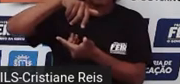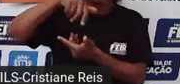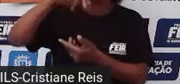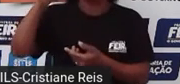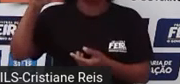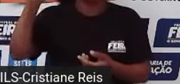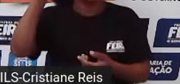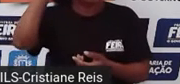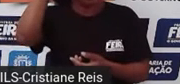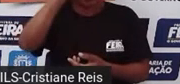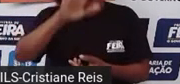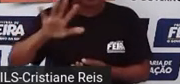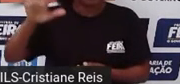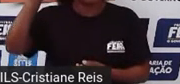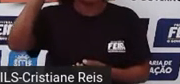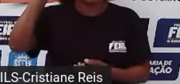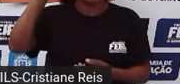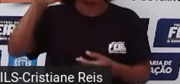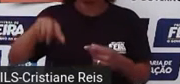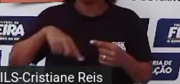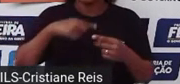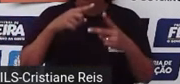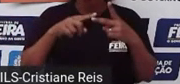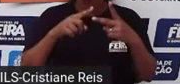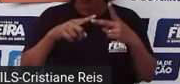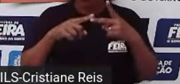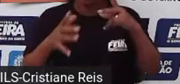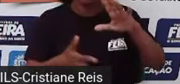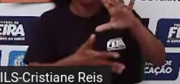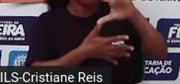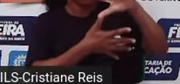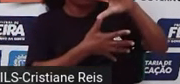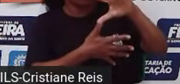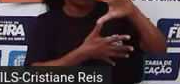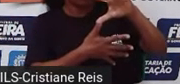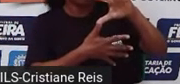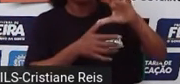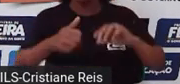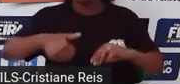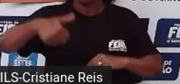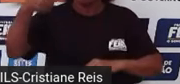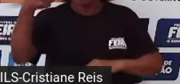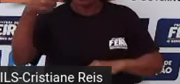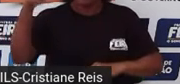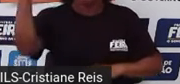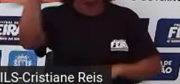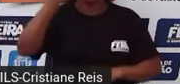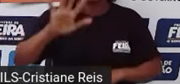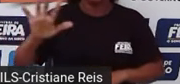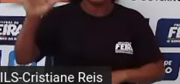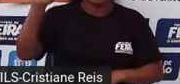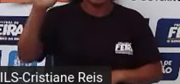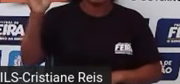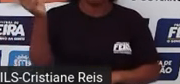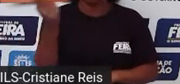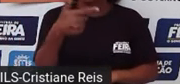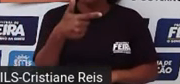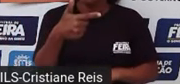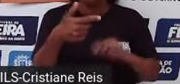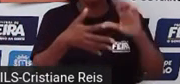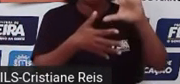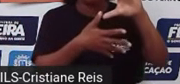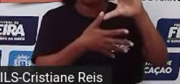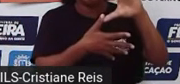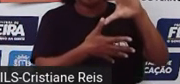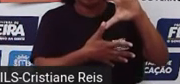depois né Tem um continente É mas o maior mesmo é a Ásia né então vamos